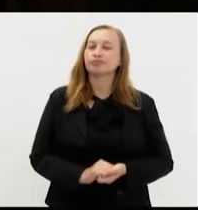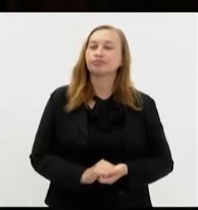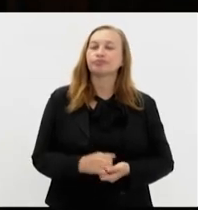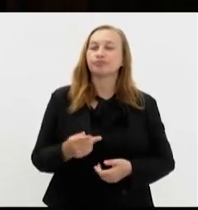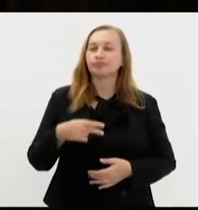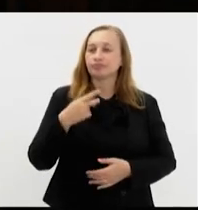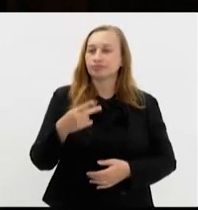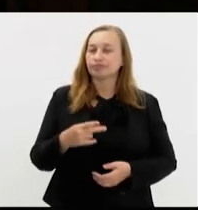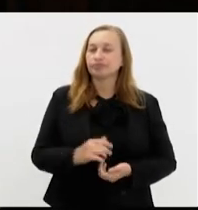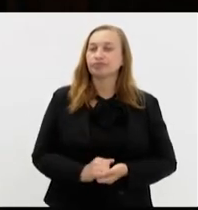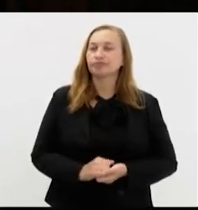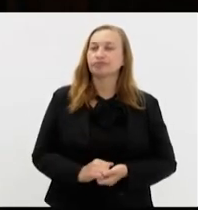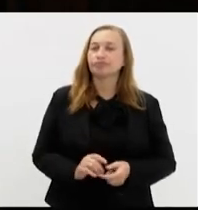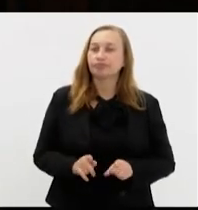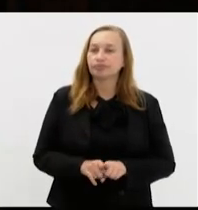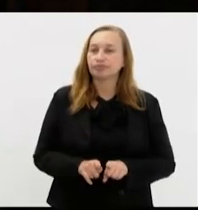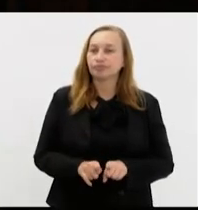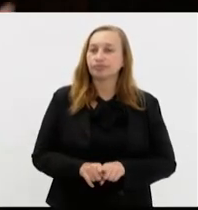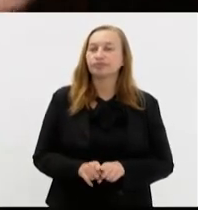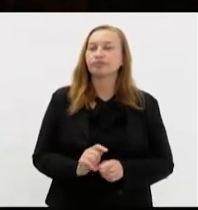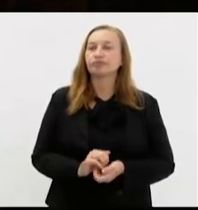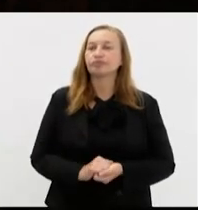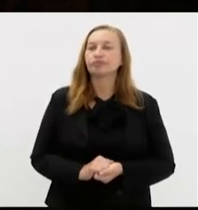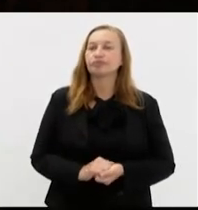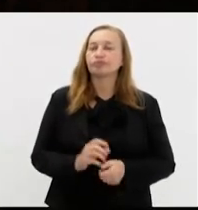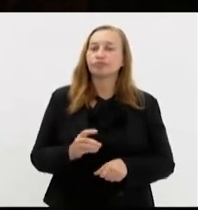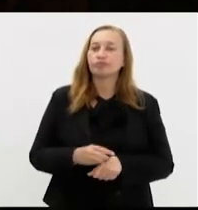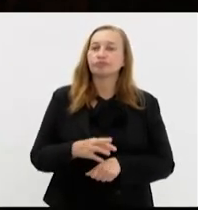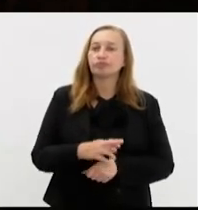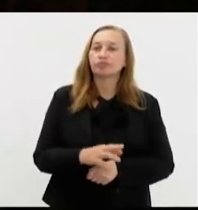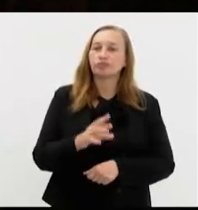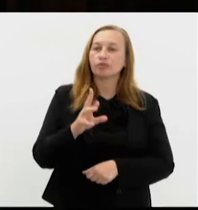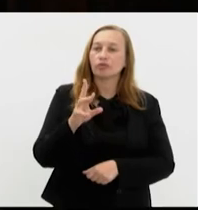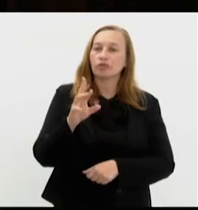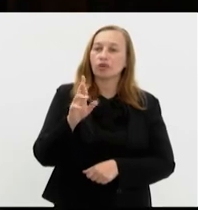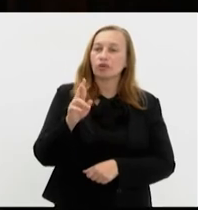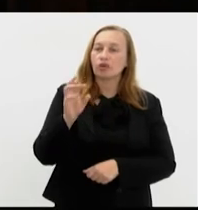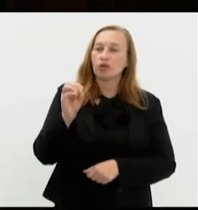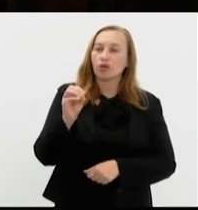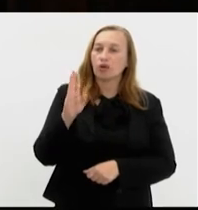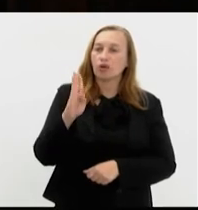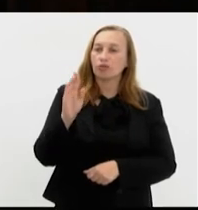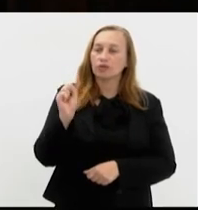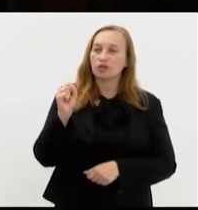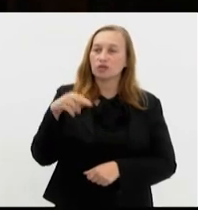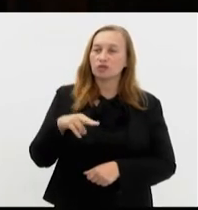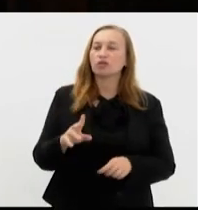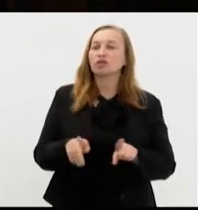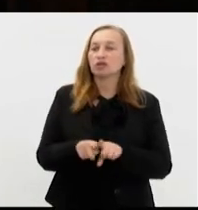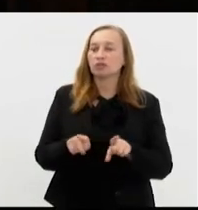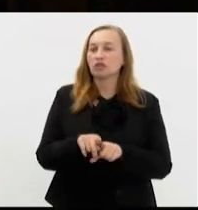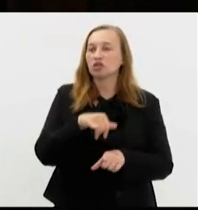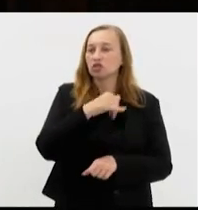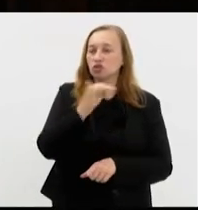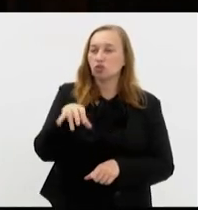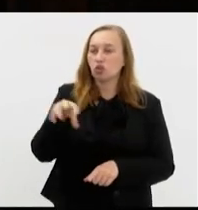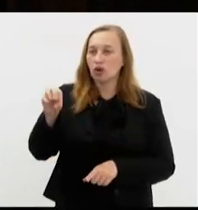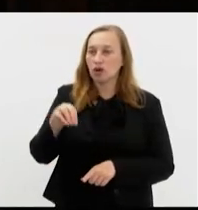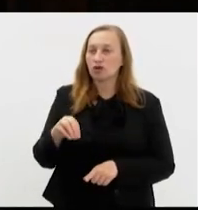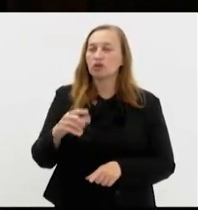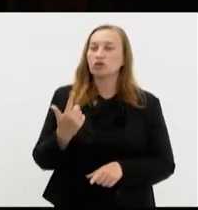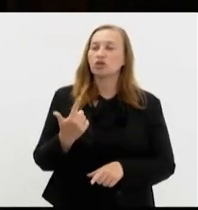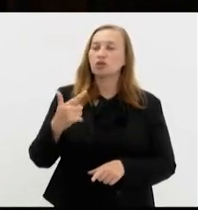eh também fazer uma saudação ao Dr Robson e ao Dr João Carlos e aos demais